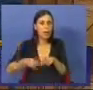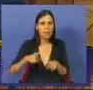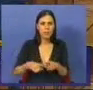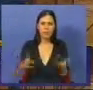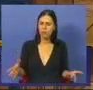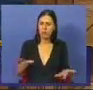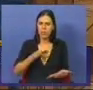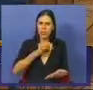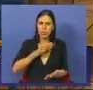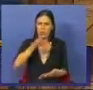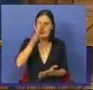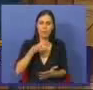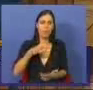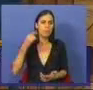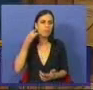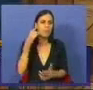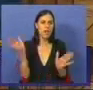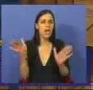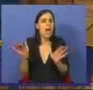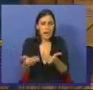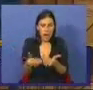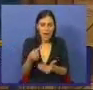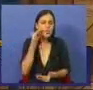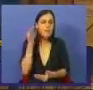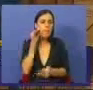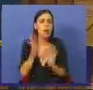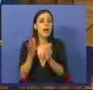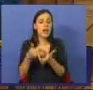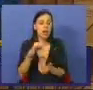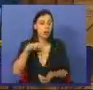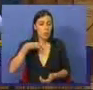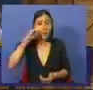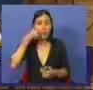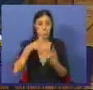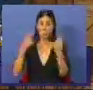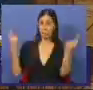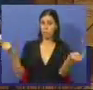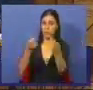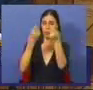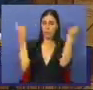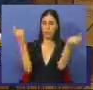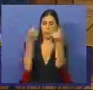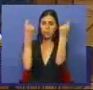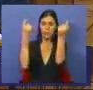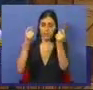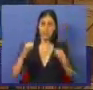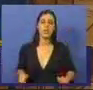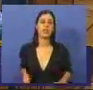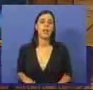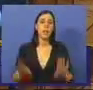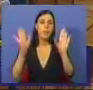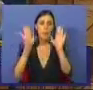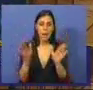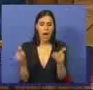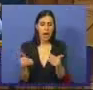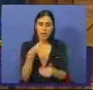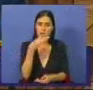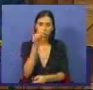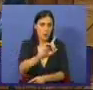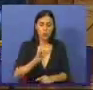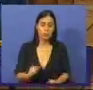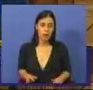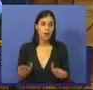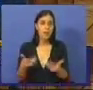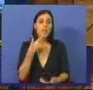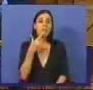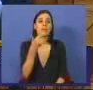Mas, ó Sr. Ministro, eu ouvi a Caixa Geral de Depósitos e reparei, aliás, na enorme publicidade que hoje fez da Caixa aqui. Mas a Caixa não diz isso. A